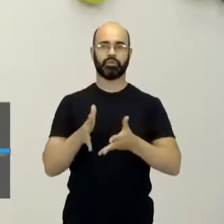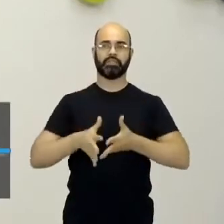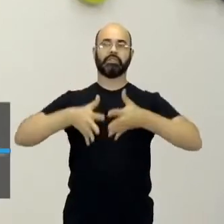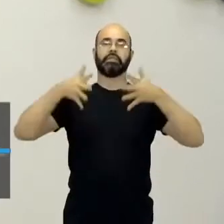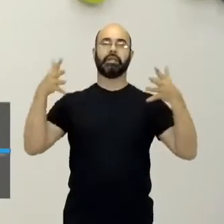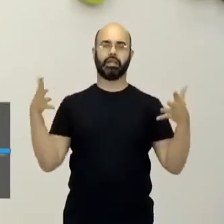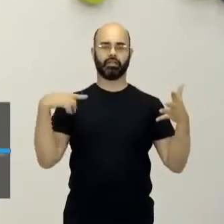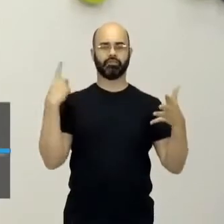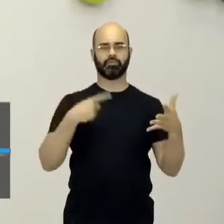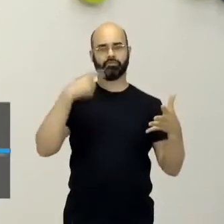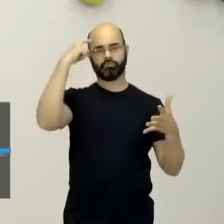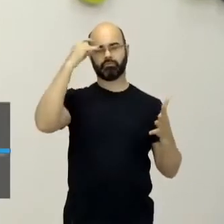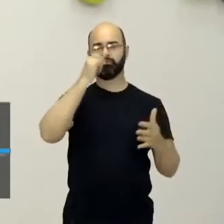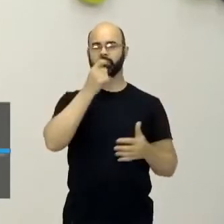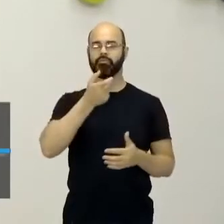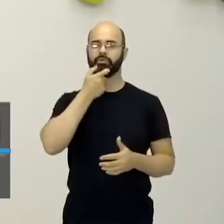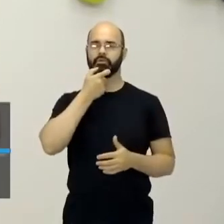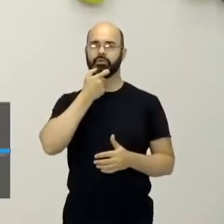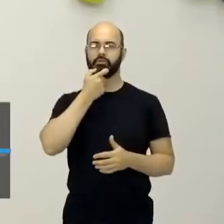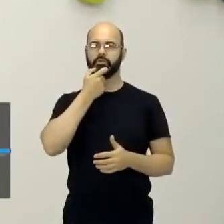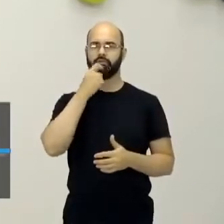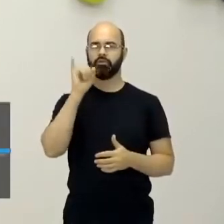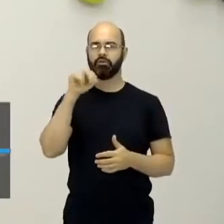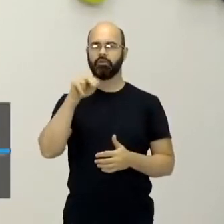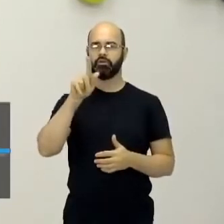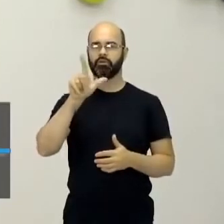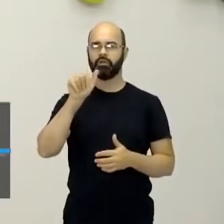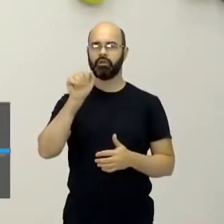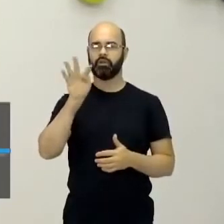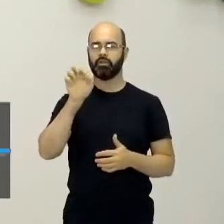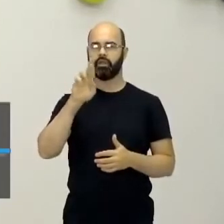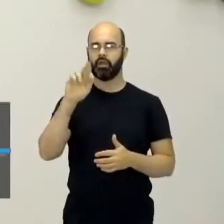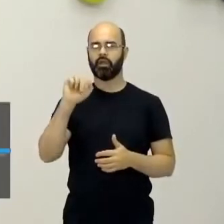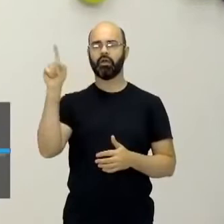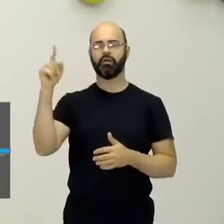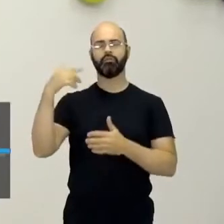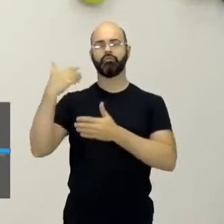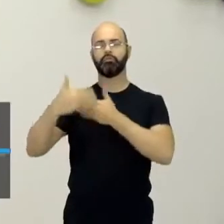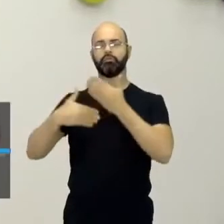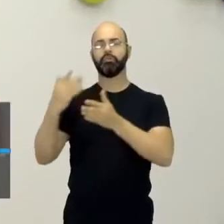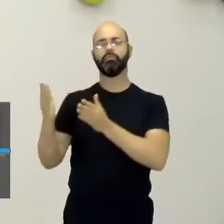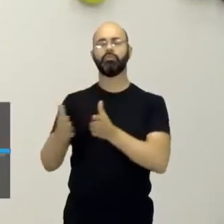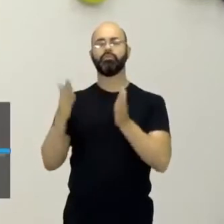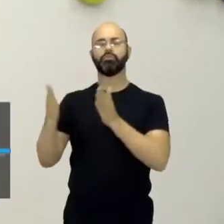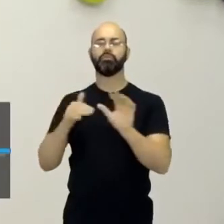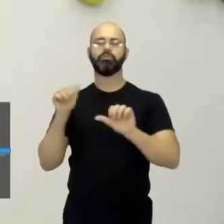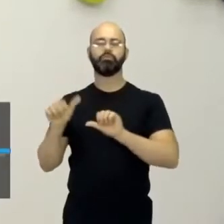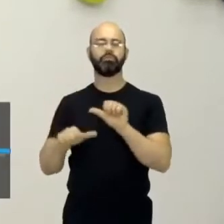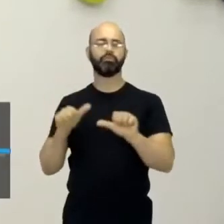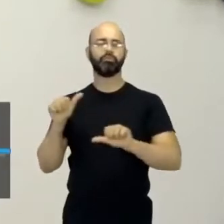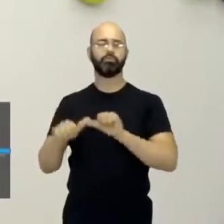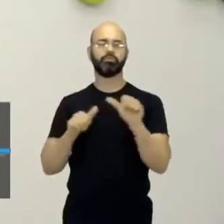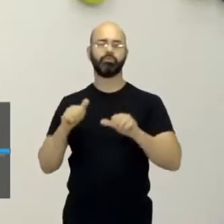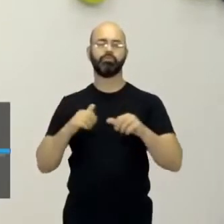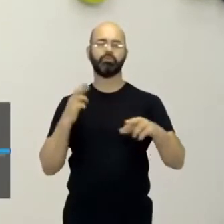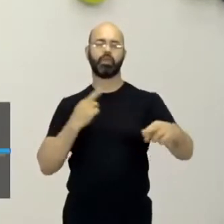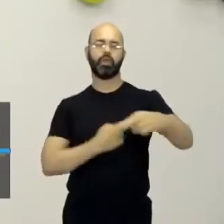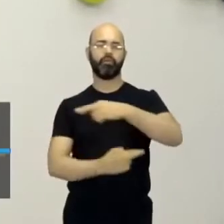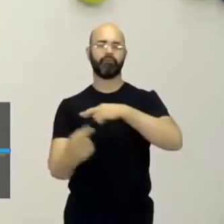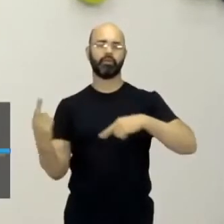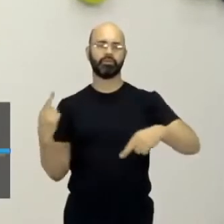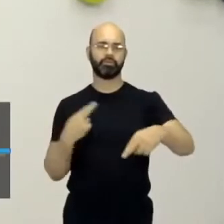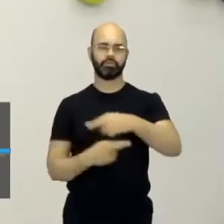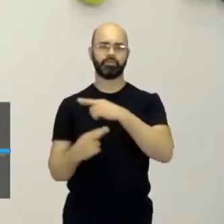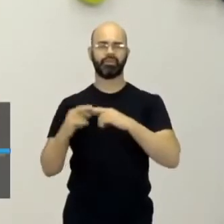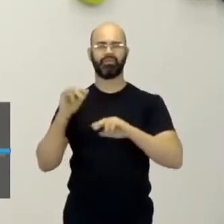a Inglaterra ela estava modernizando a sua lógica, né, de produção, Inglaterra com Revolução Industrial, e